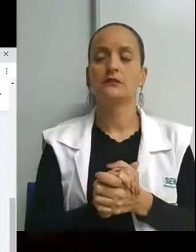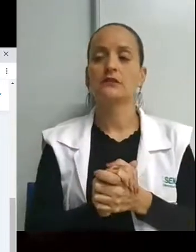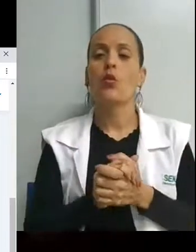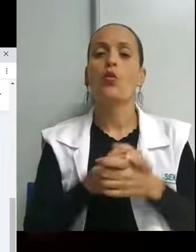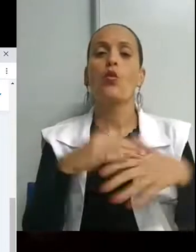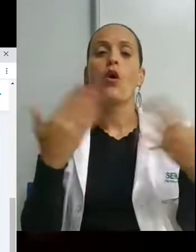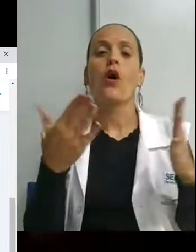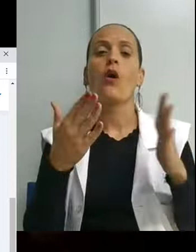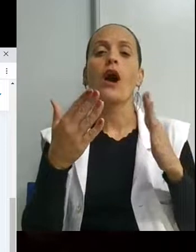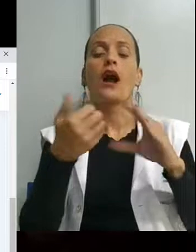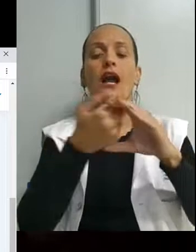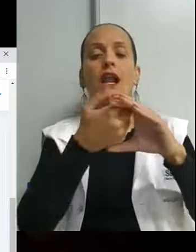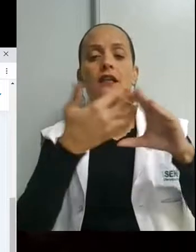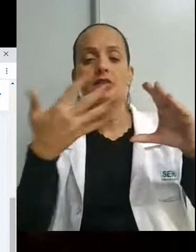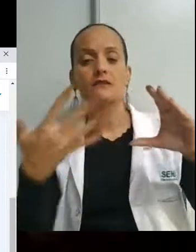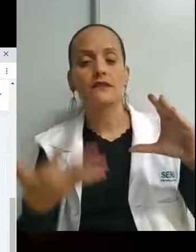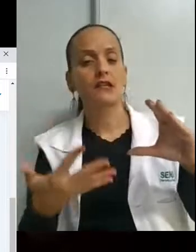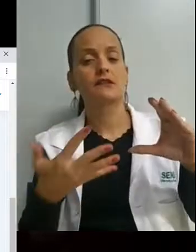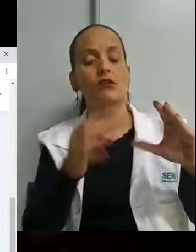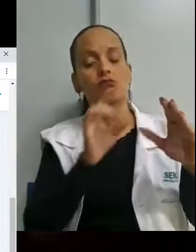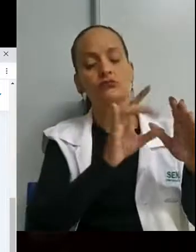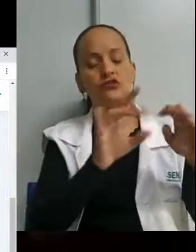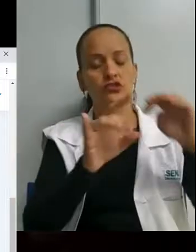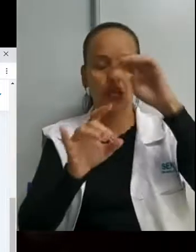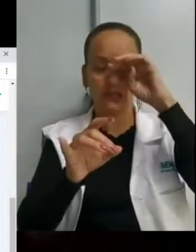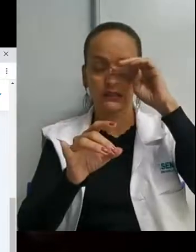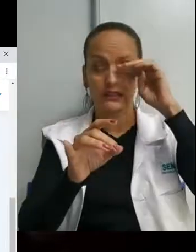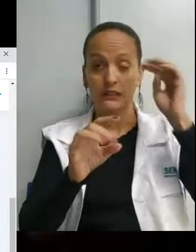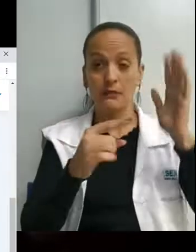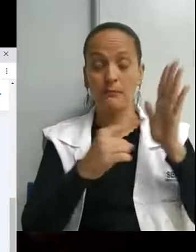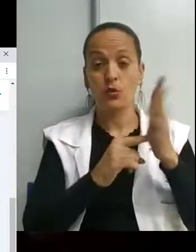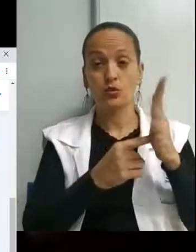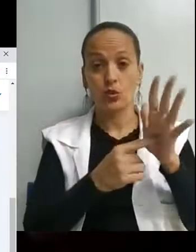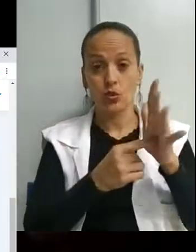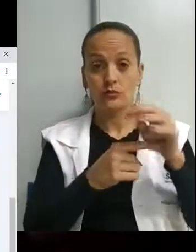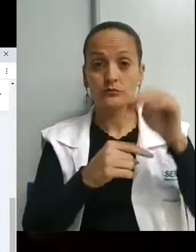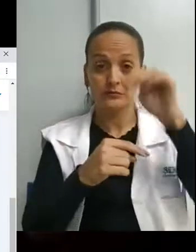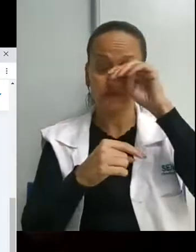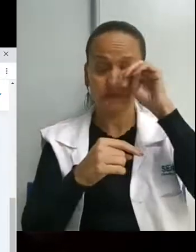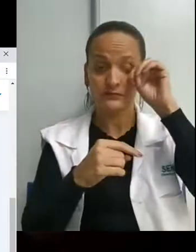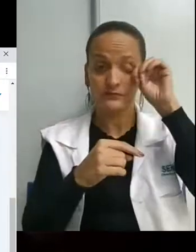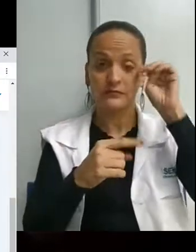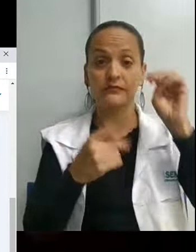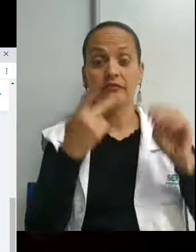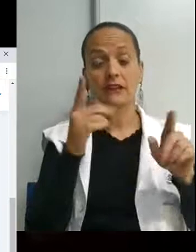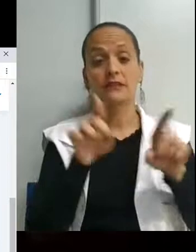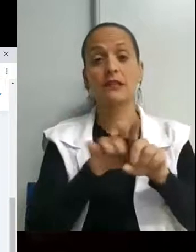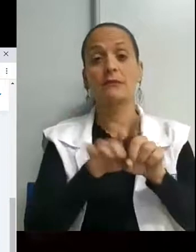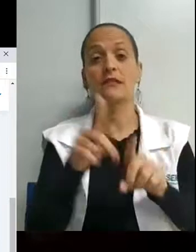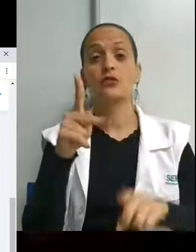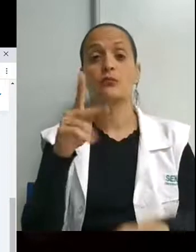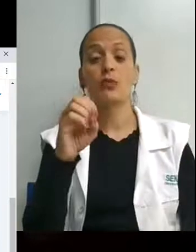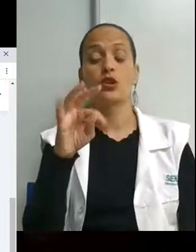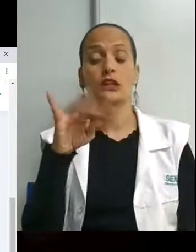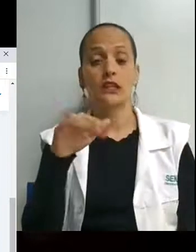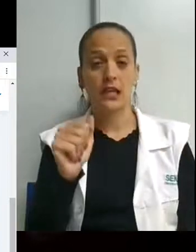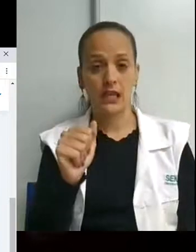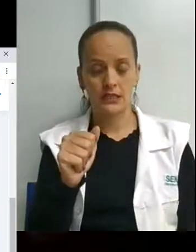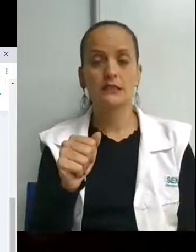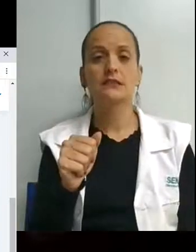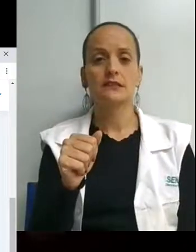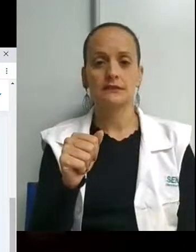que é a especificação dos motores. Então, geralmente, os motores têm especificação em potência, né? E aí, a unidade